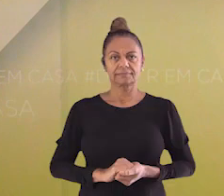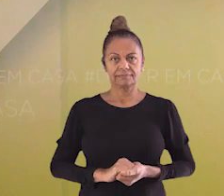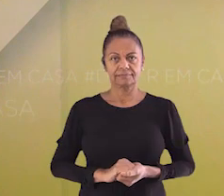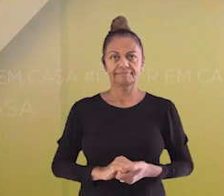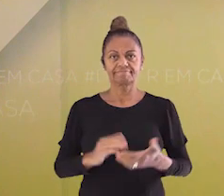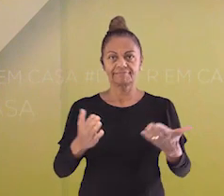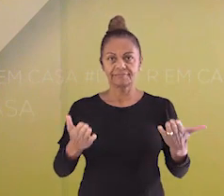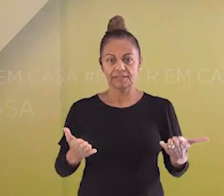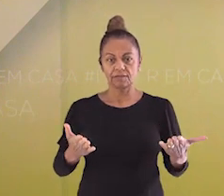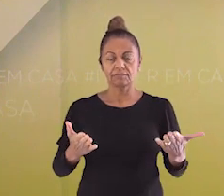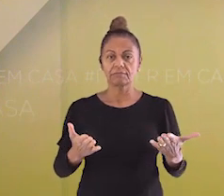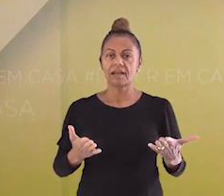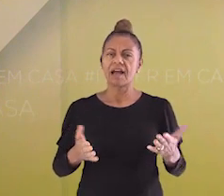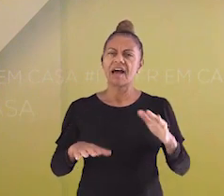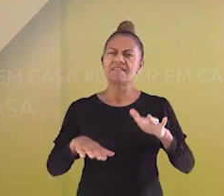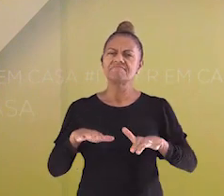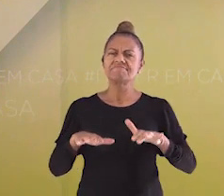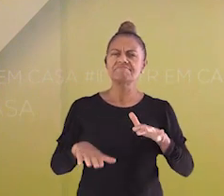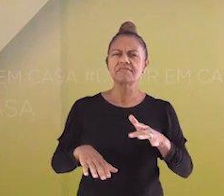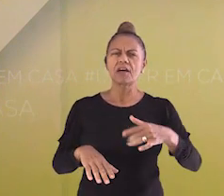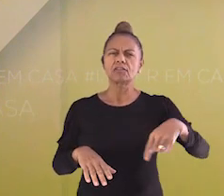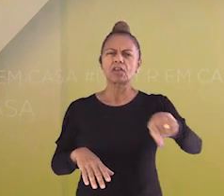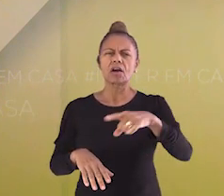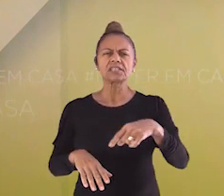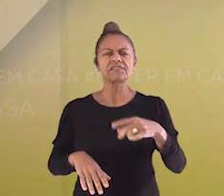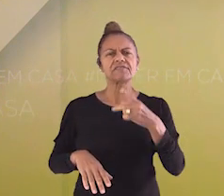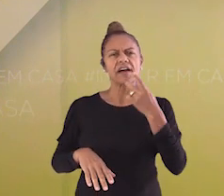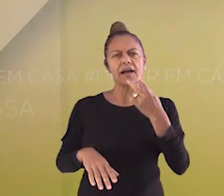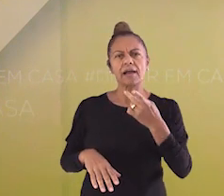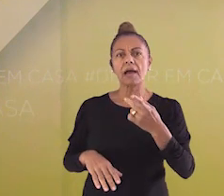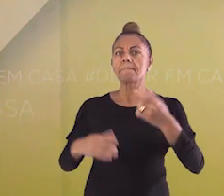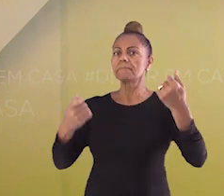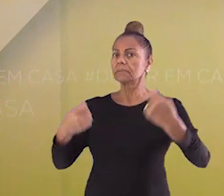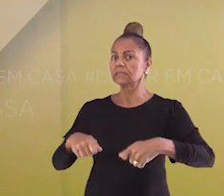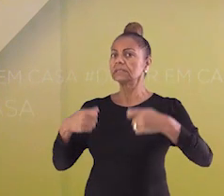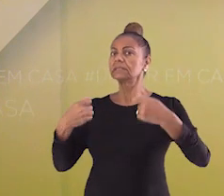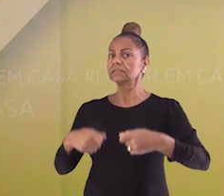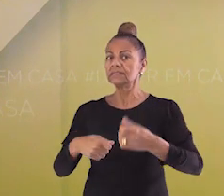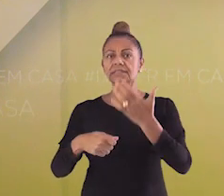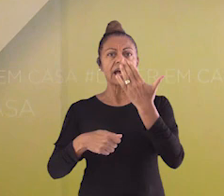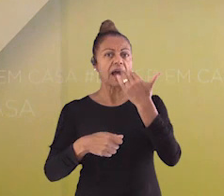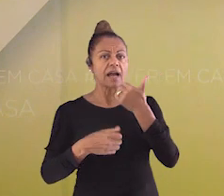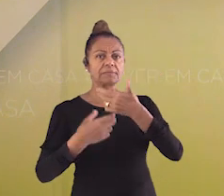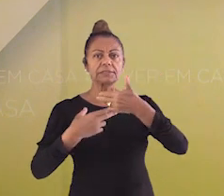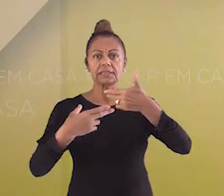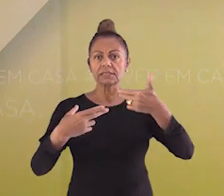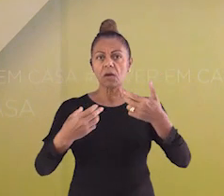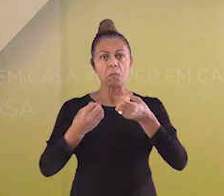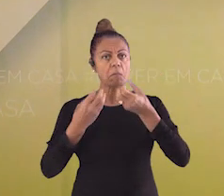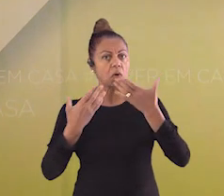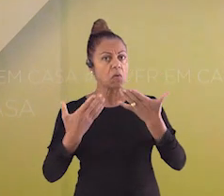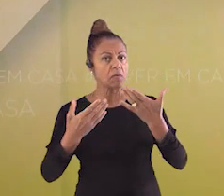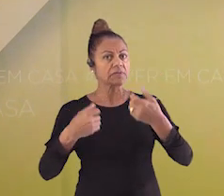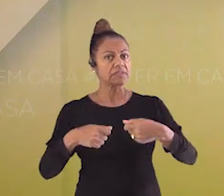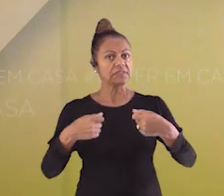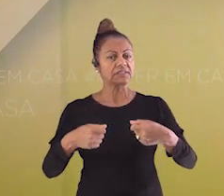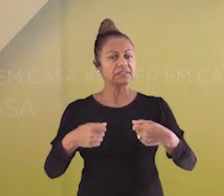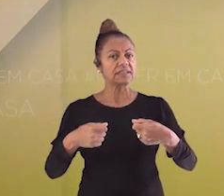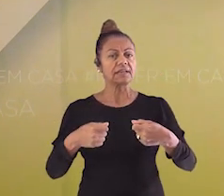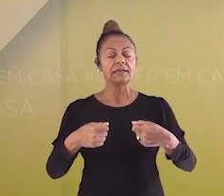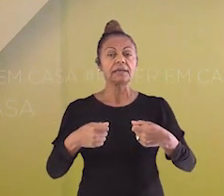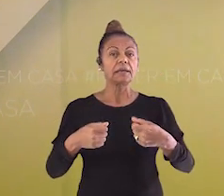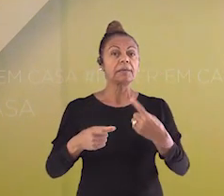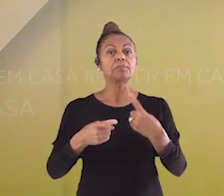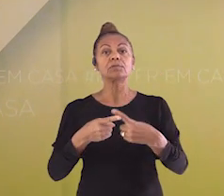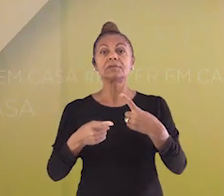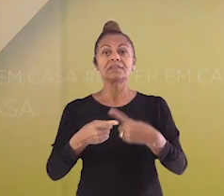Bem, quando a gente fala da necessidade de uma boa alimentação, a ideia que realmente queremos passar é sobre a importância da